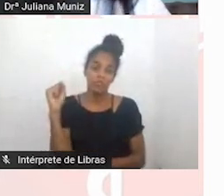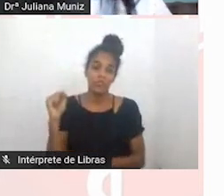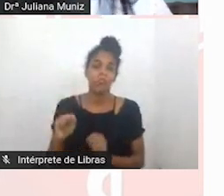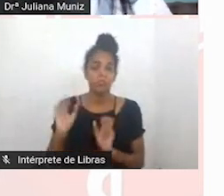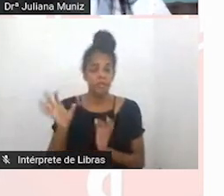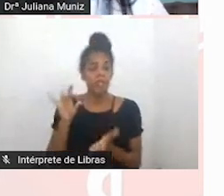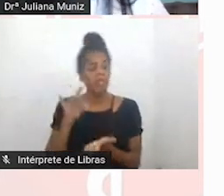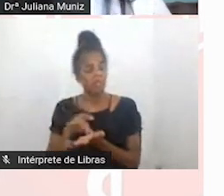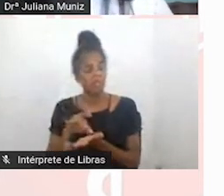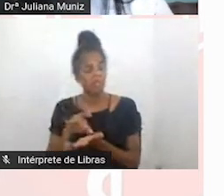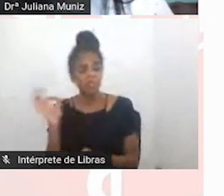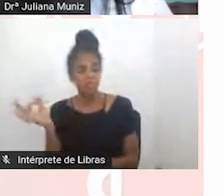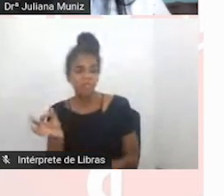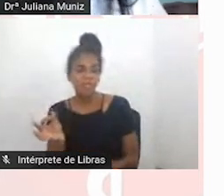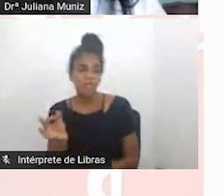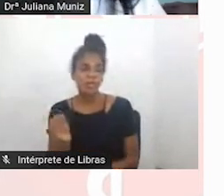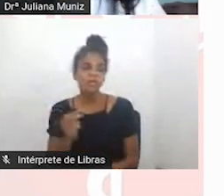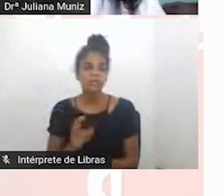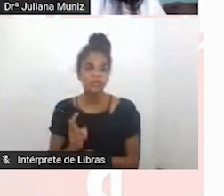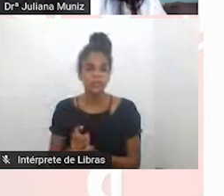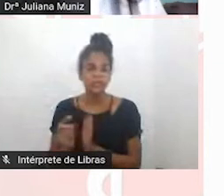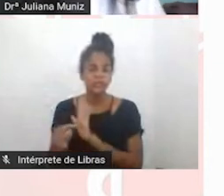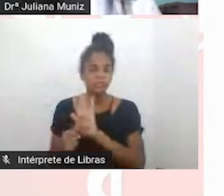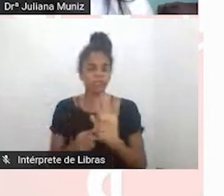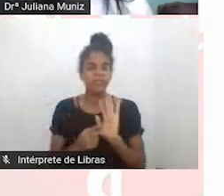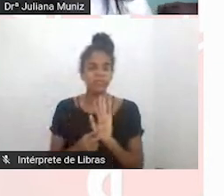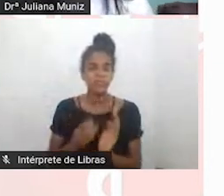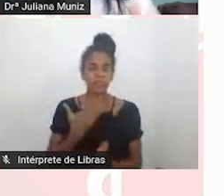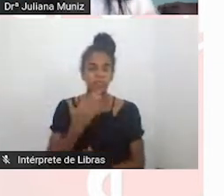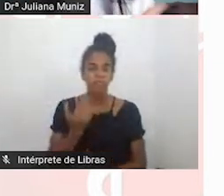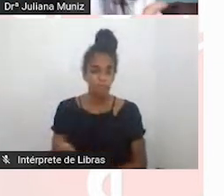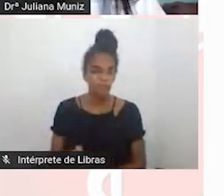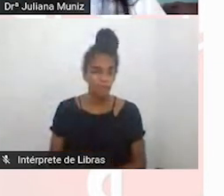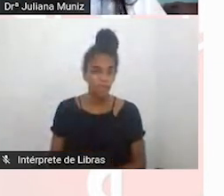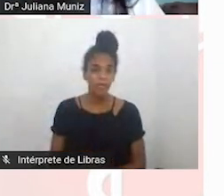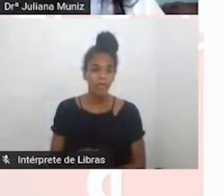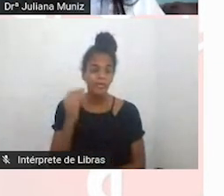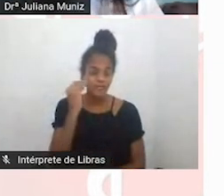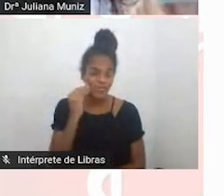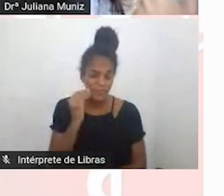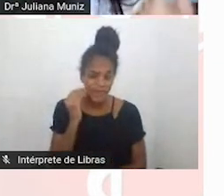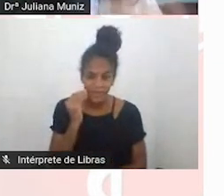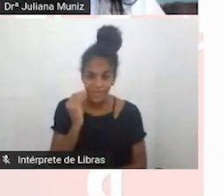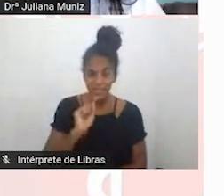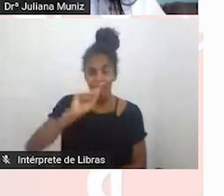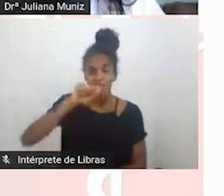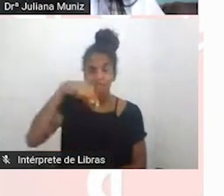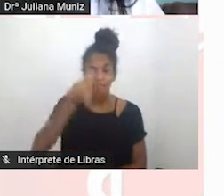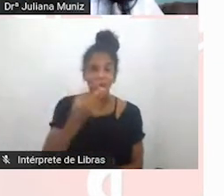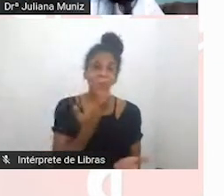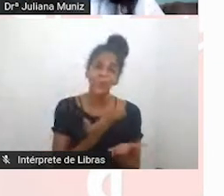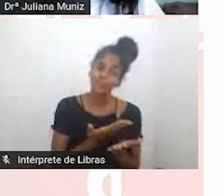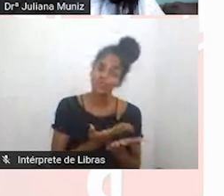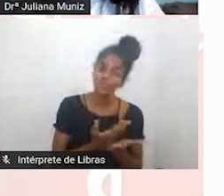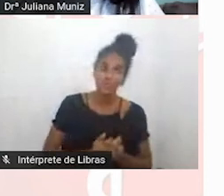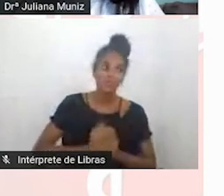clínica no COVID, e a gente achava que dava certo, não tenho certeza, depois desse estudo ficou todo mundo feliz, mas esse estudo foi agora em junho. Então, a gente passou quase que